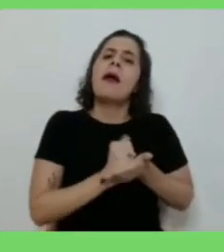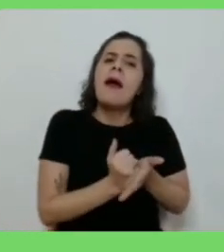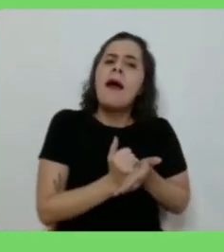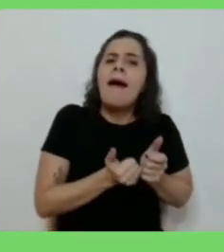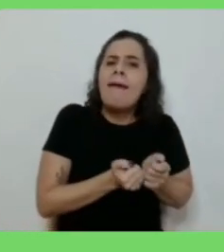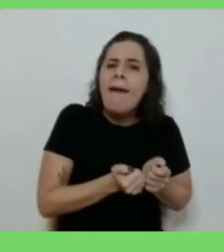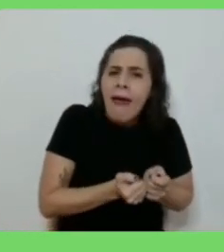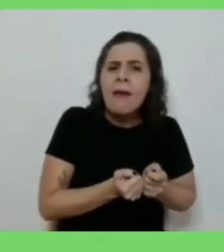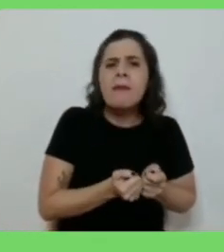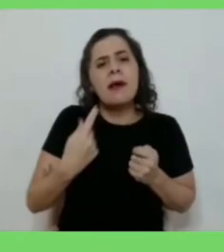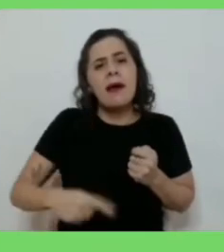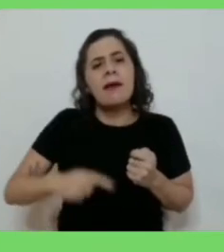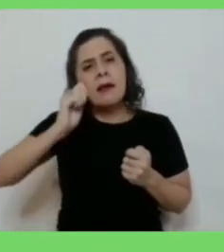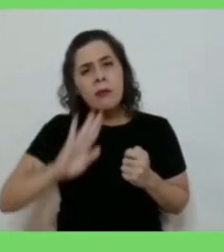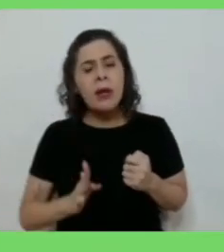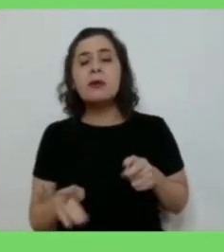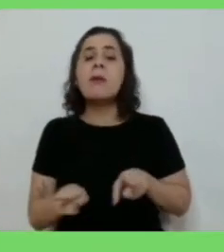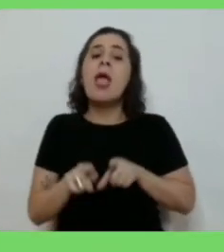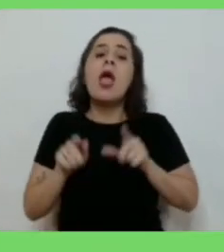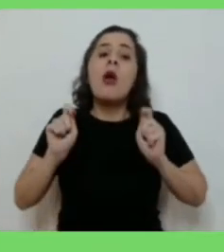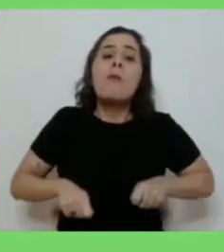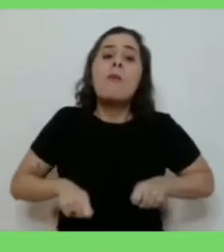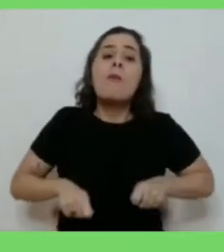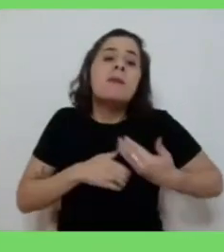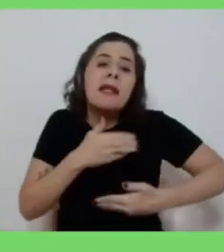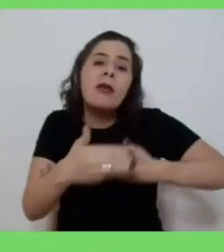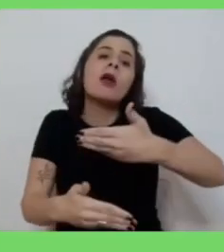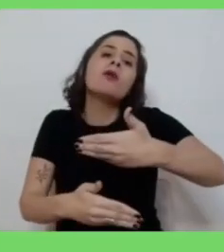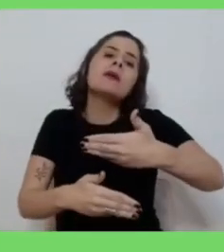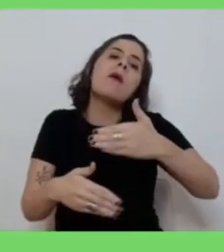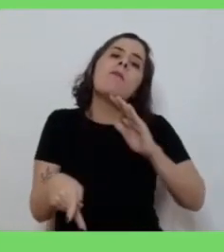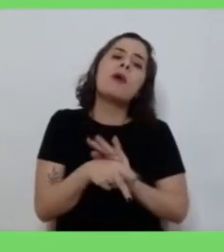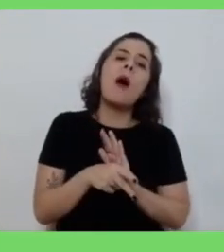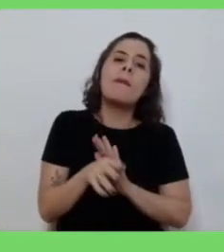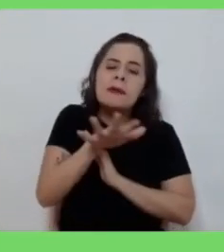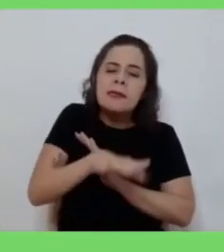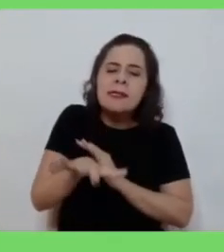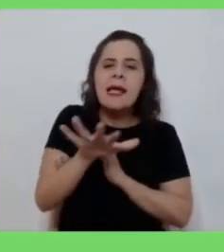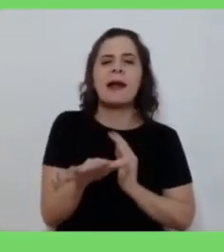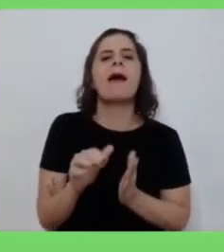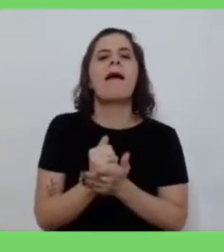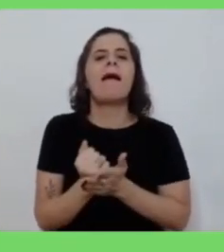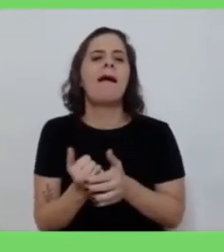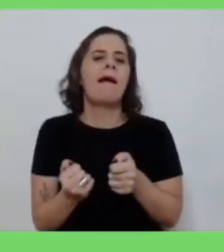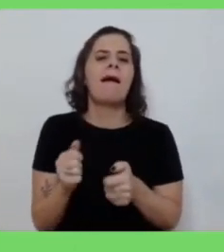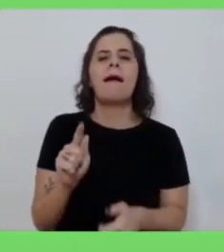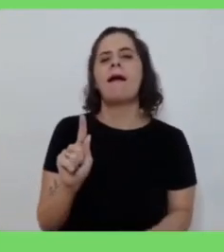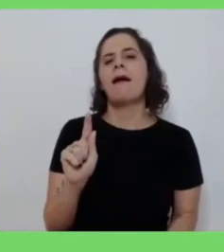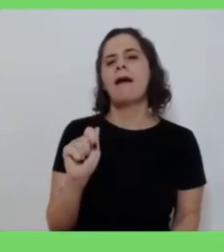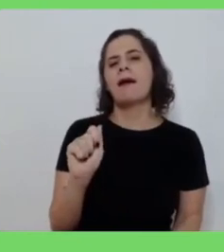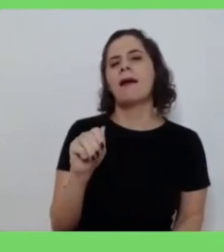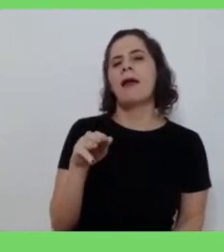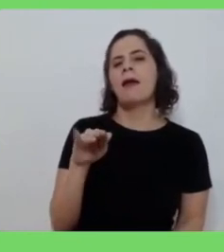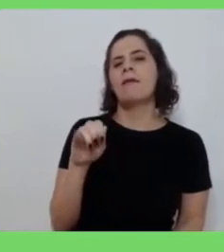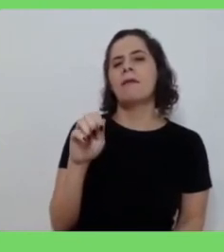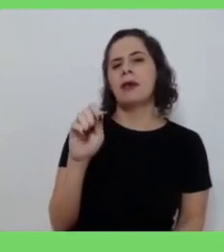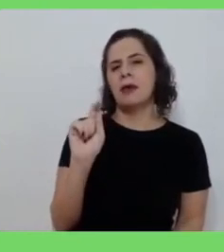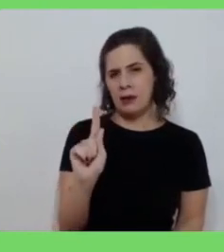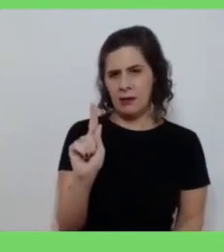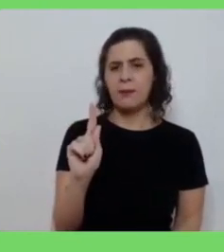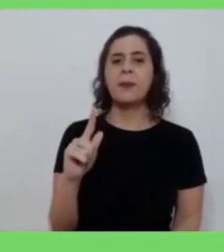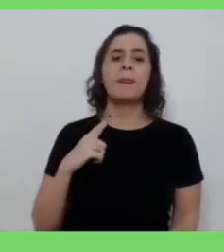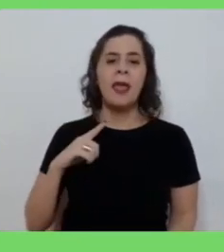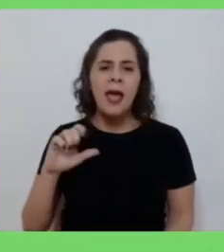de atuação na cena Gaming brasileira A Érica é cofundadora da rede progressistas de games e co da